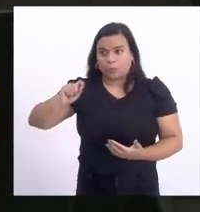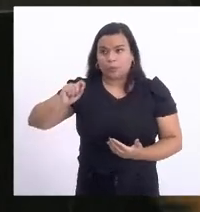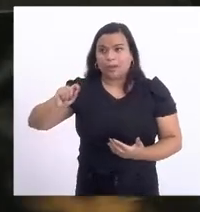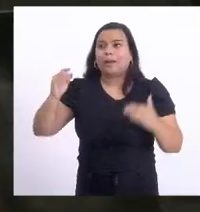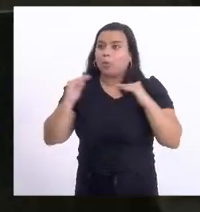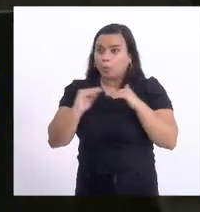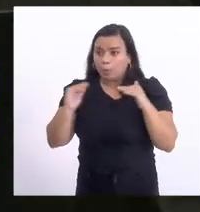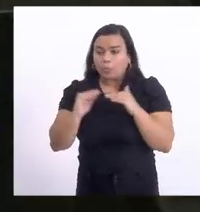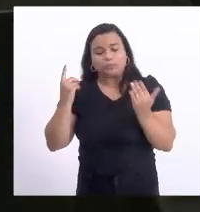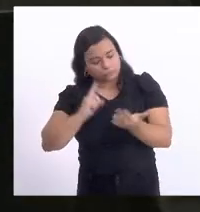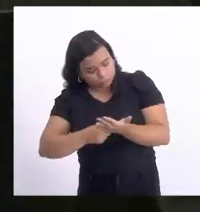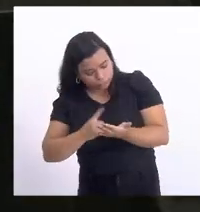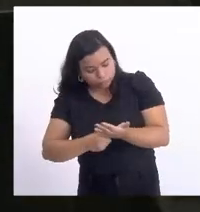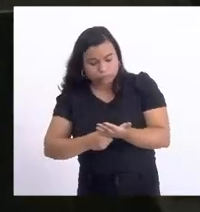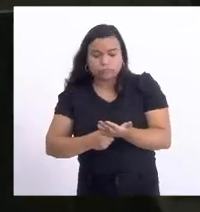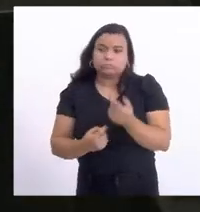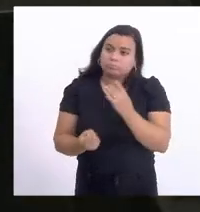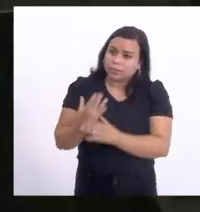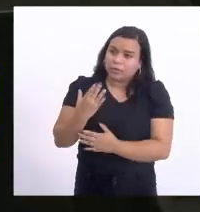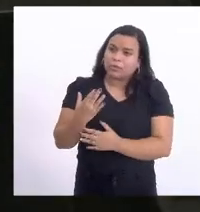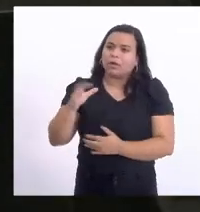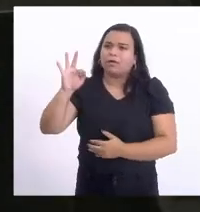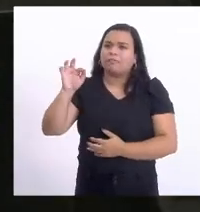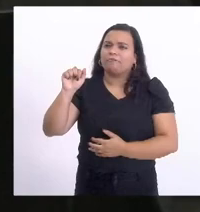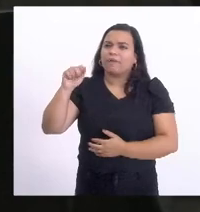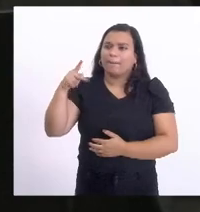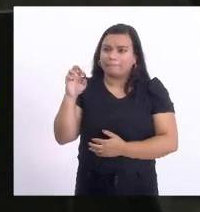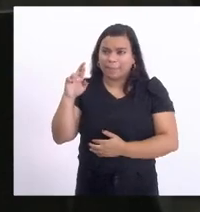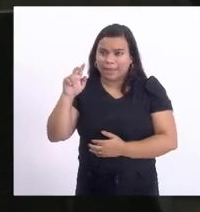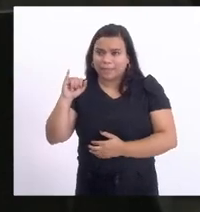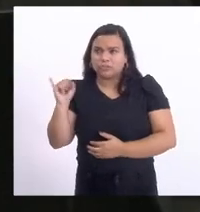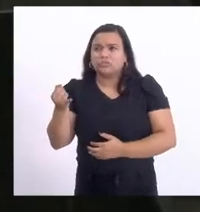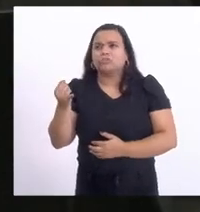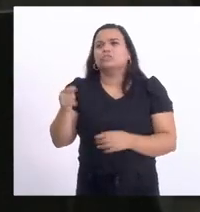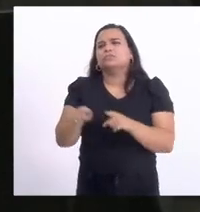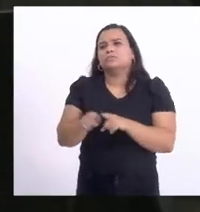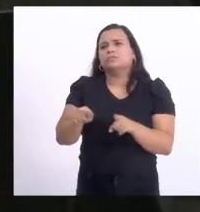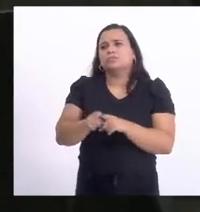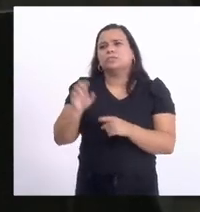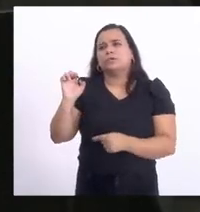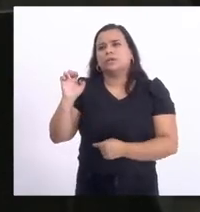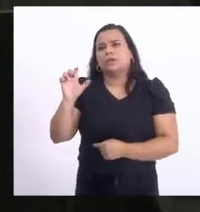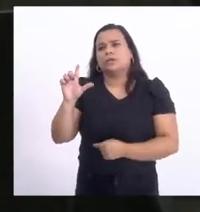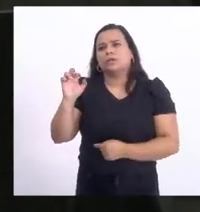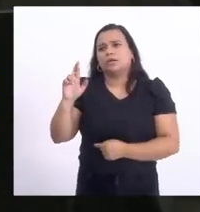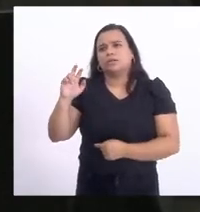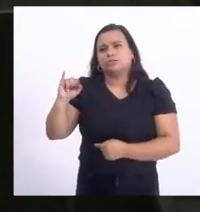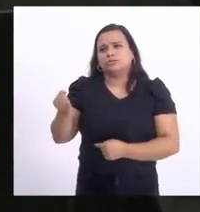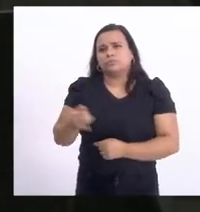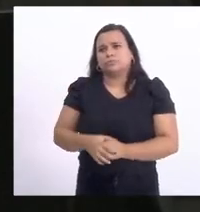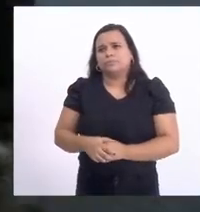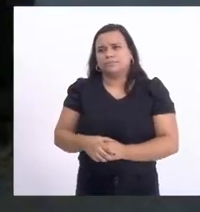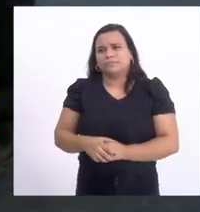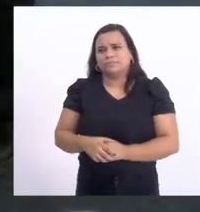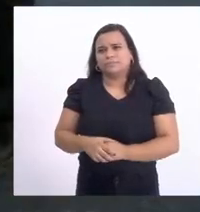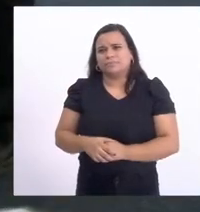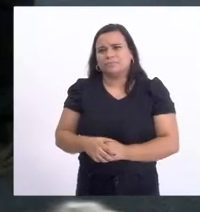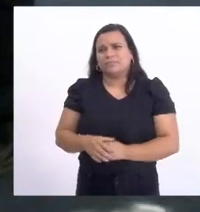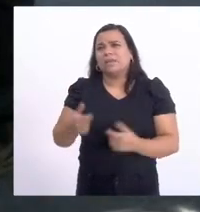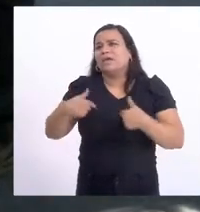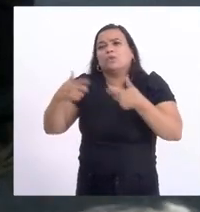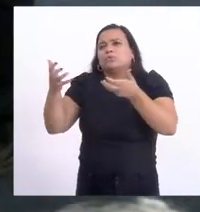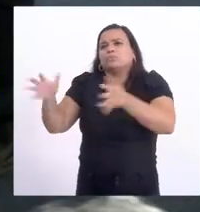acordos, né, construídos tanto com a FAPERJ quanto com a ELERJ. Então, claro. Eu não quis me inscrever para